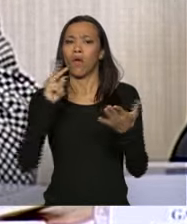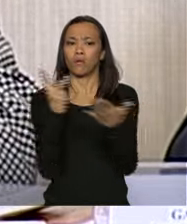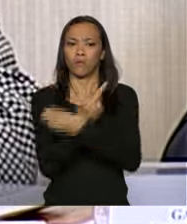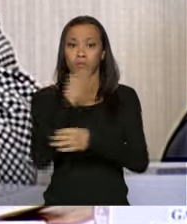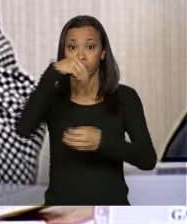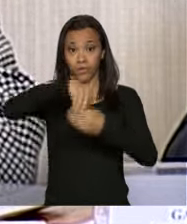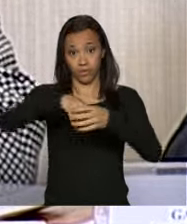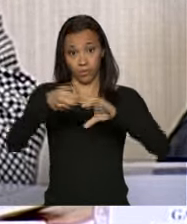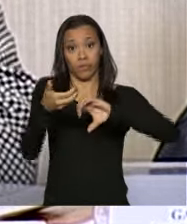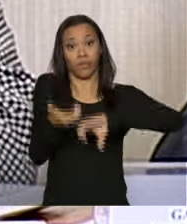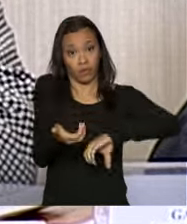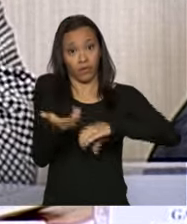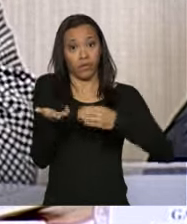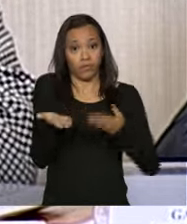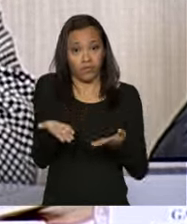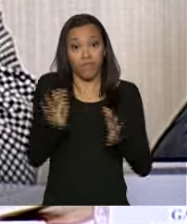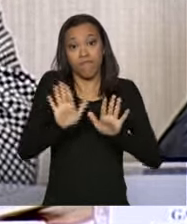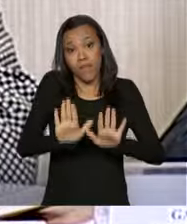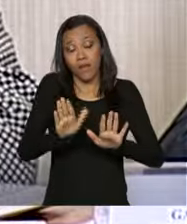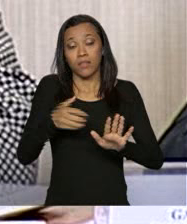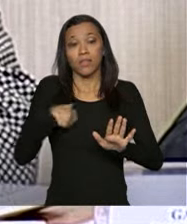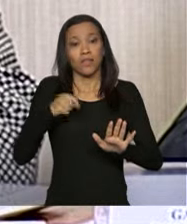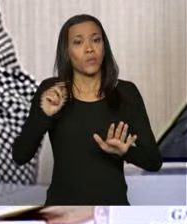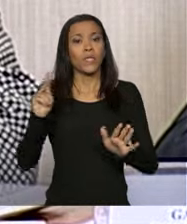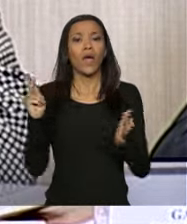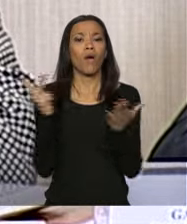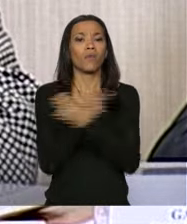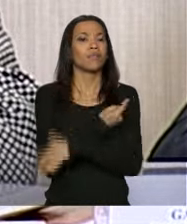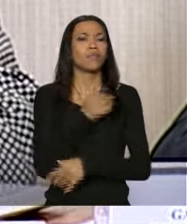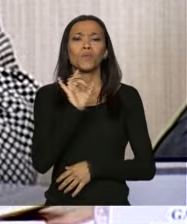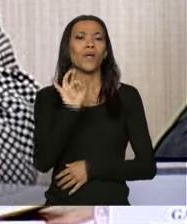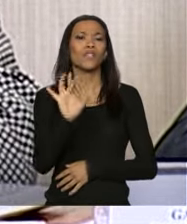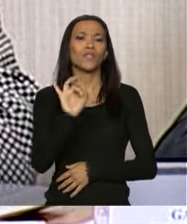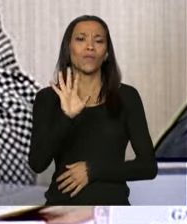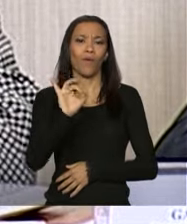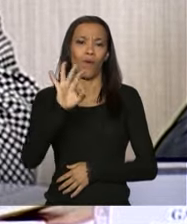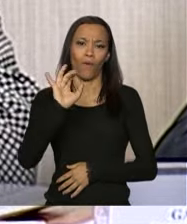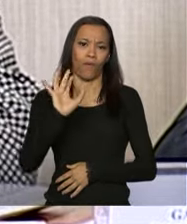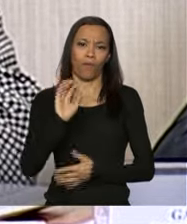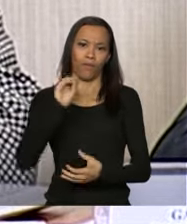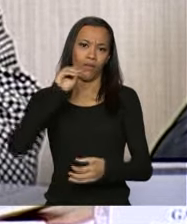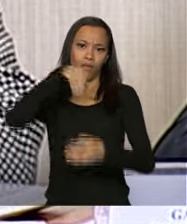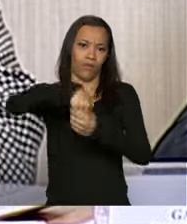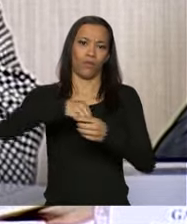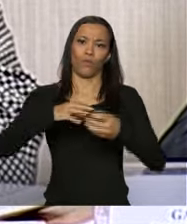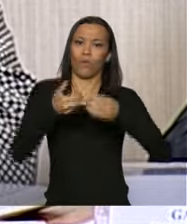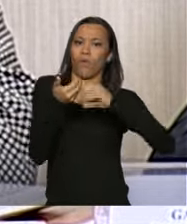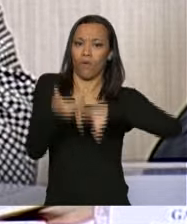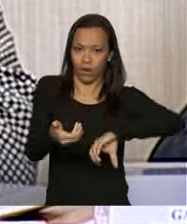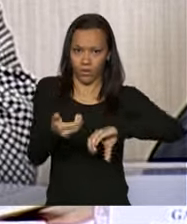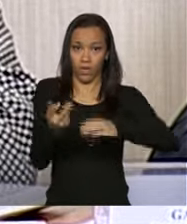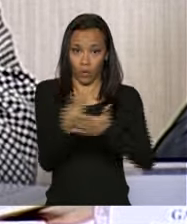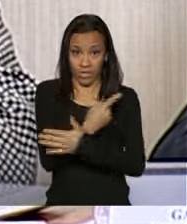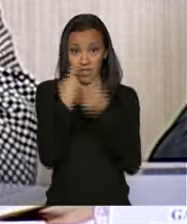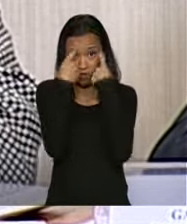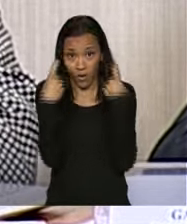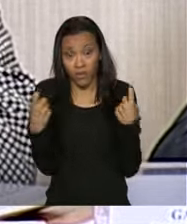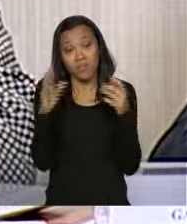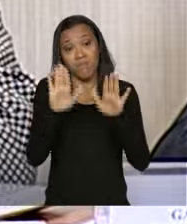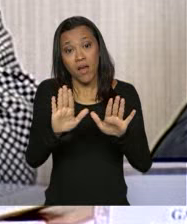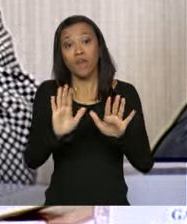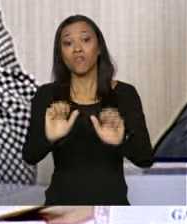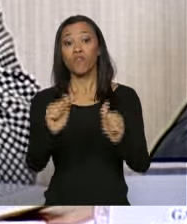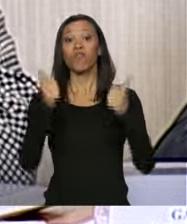sendo justos, esse cenário não está presente apenas no Congresso Nacional, é um cenário que está presente também na